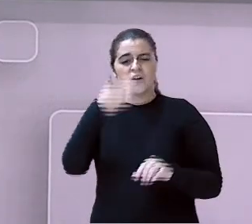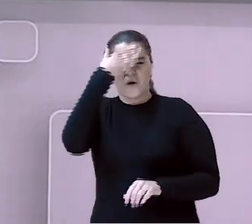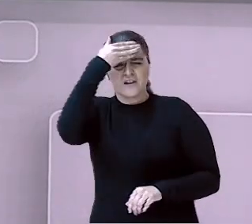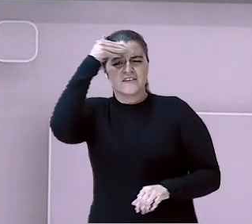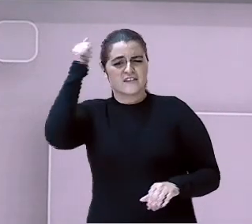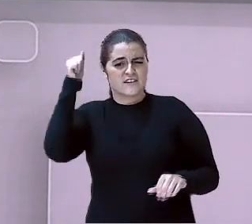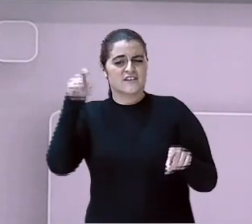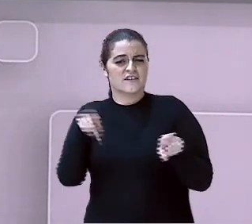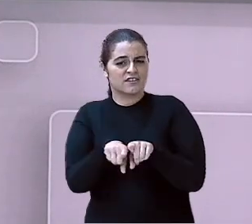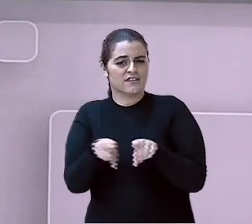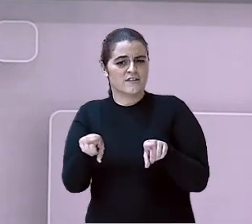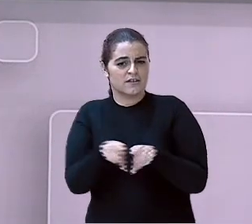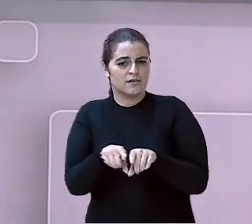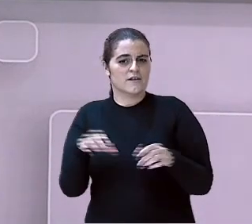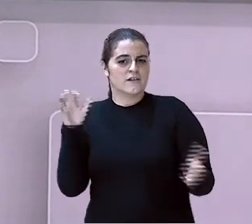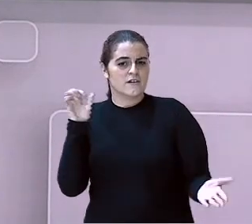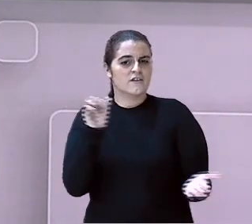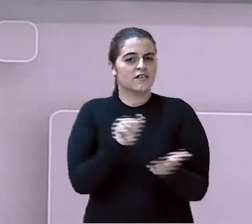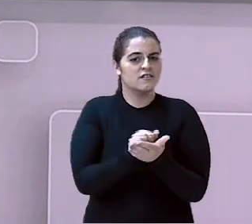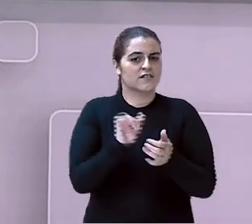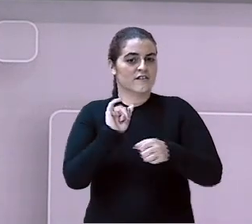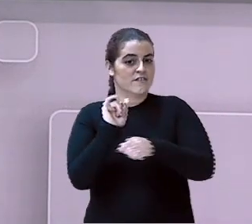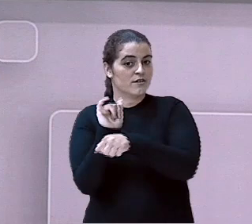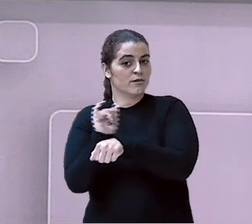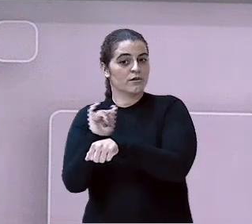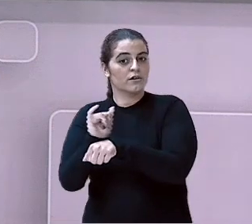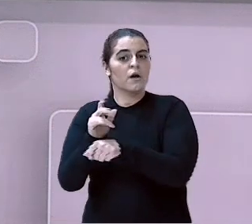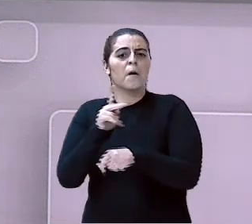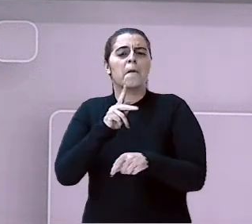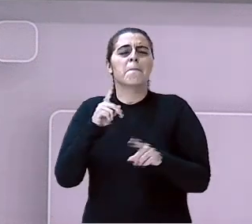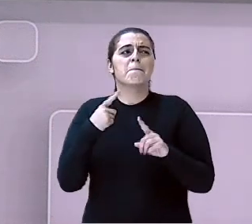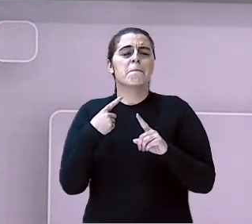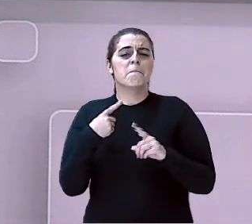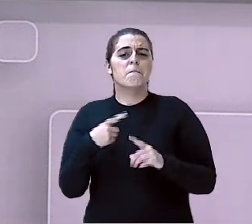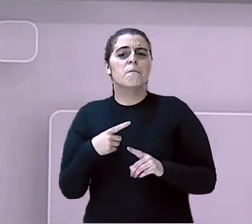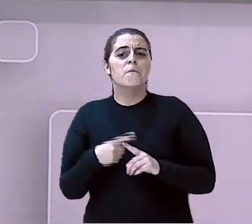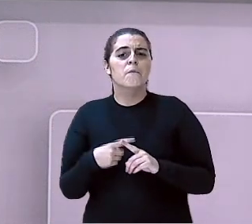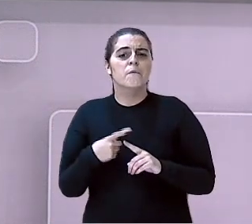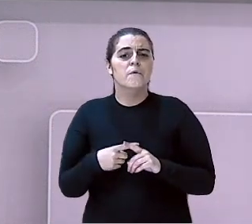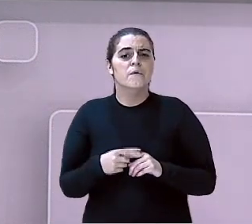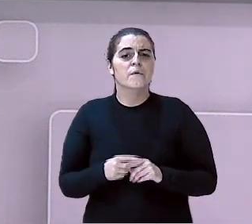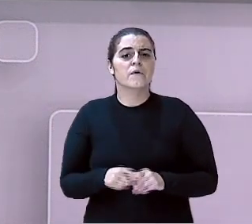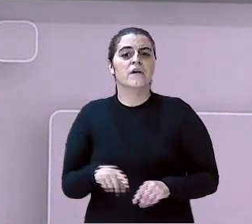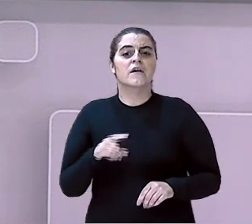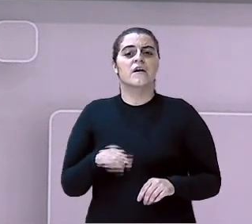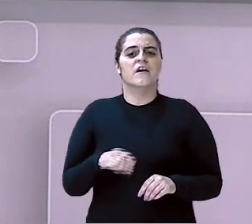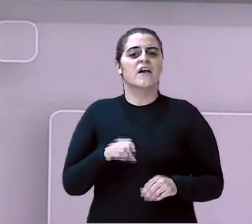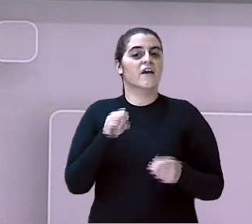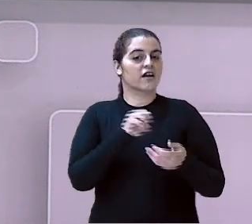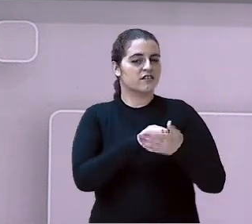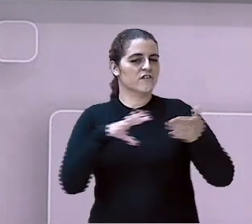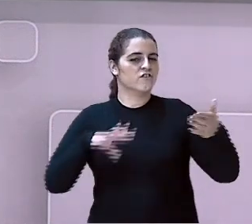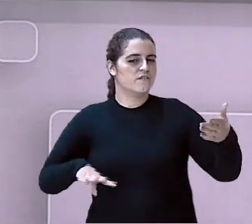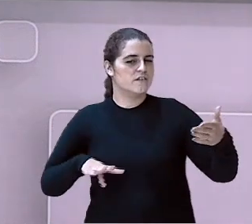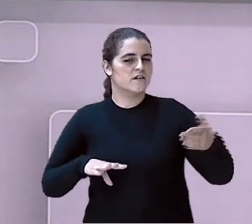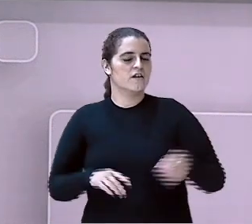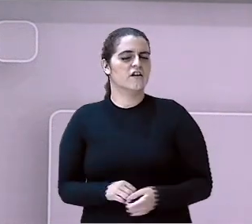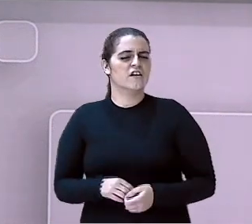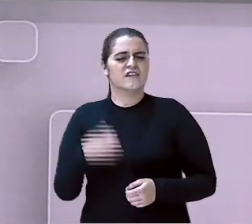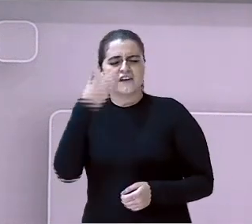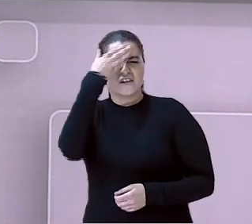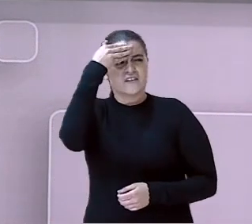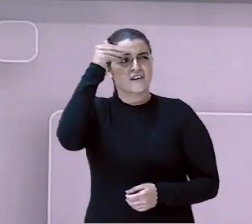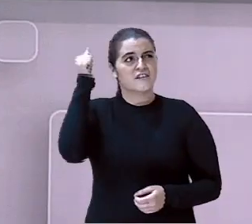esqueça também de se inscrever no nosso canal do YouTube. Por quê, professora? Todas as nossas aulas estão lá. Perdeu